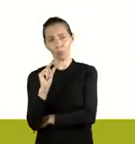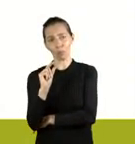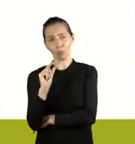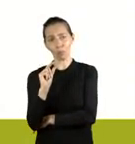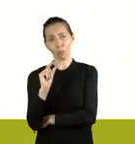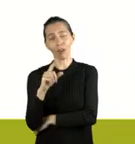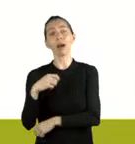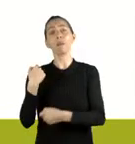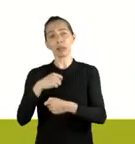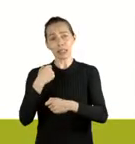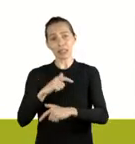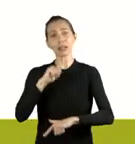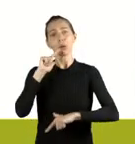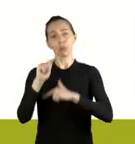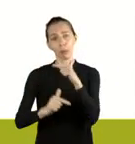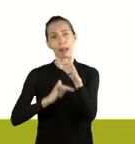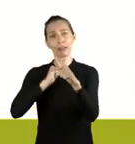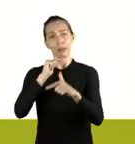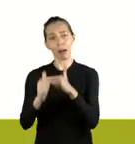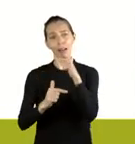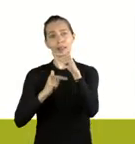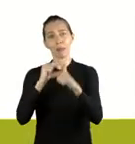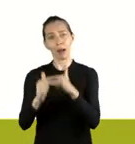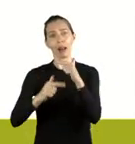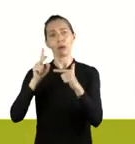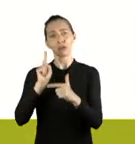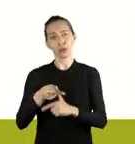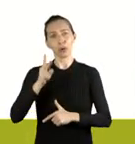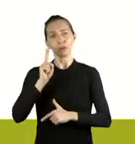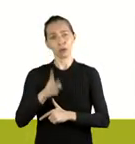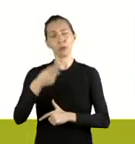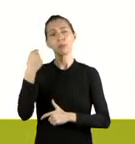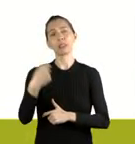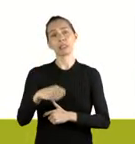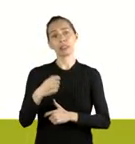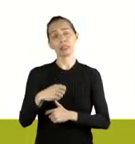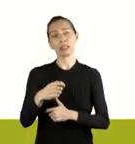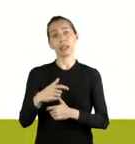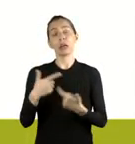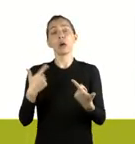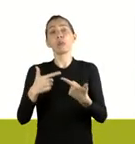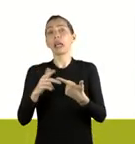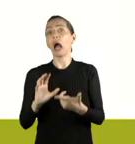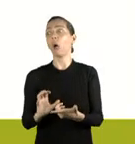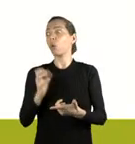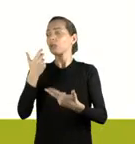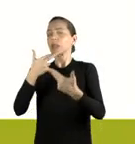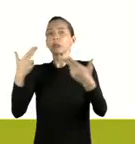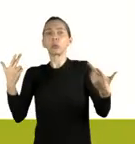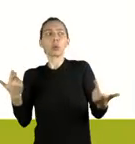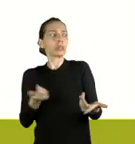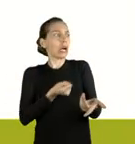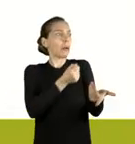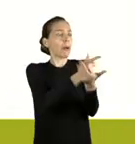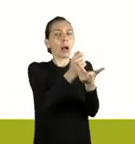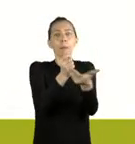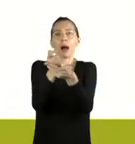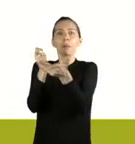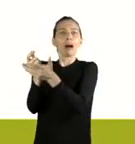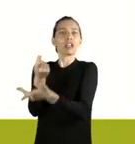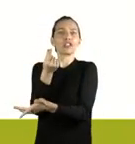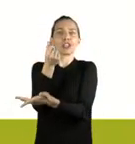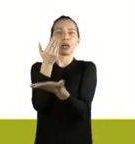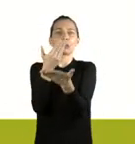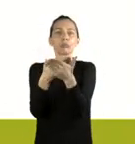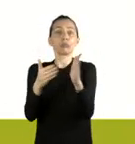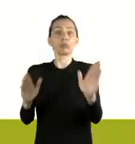Ele vai ter que continuar trabalhando. Porque qualquer coisa que acontecer com ele, ele vai ficar sem renda. Então, Hoje, no